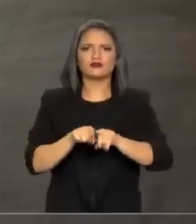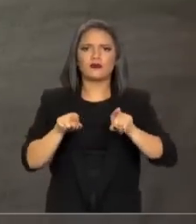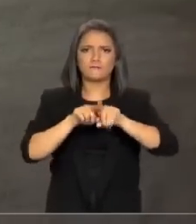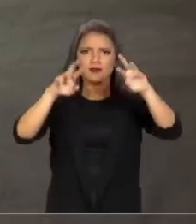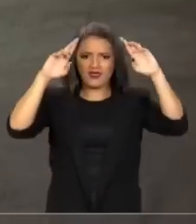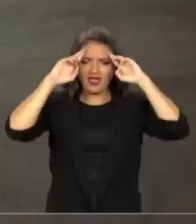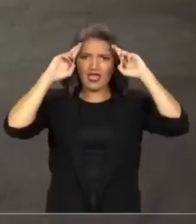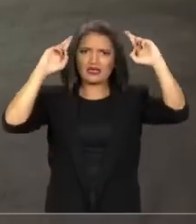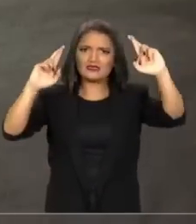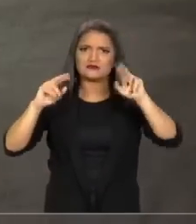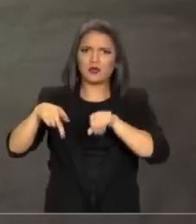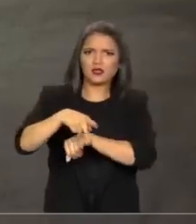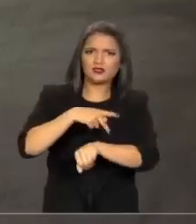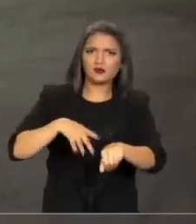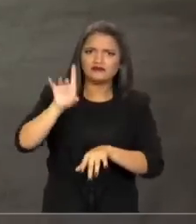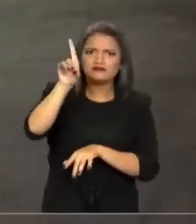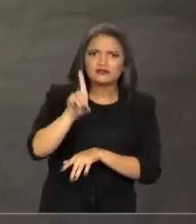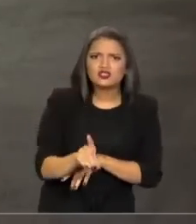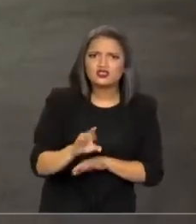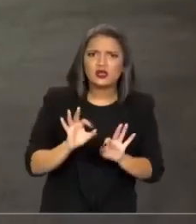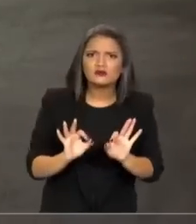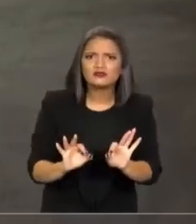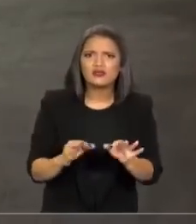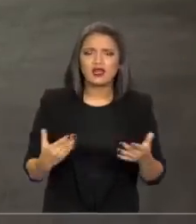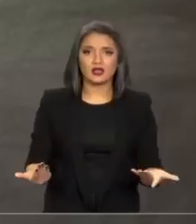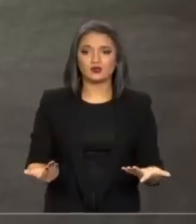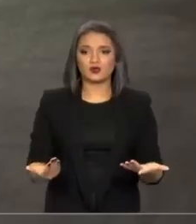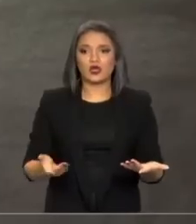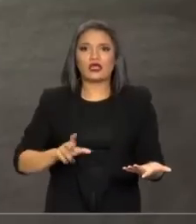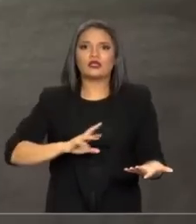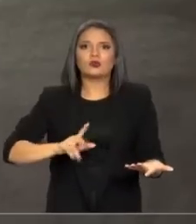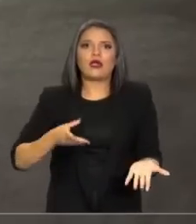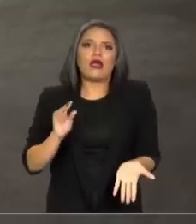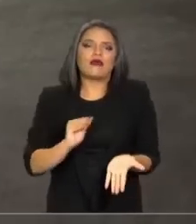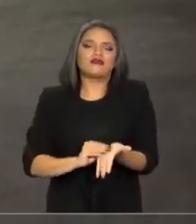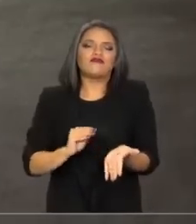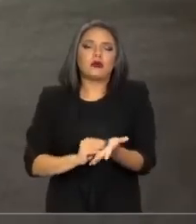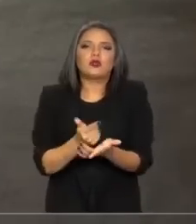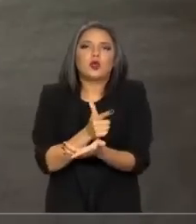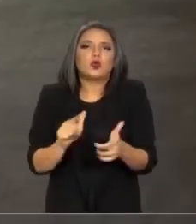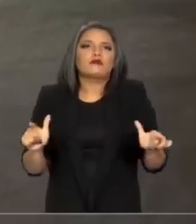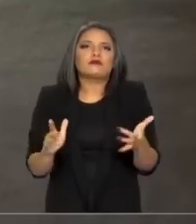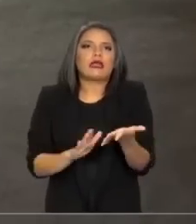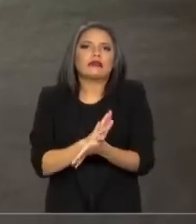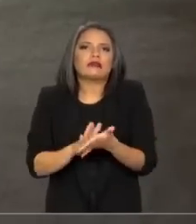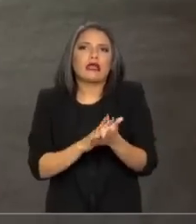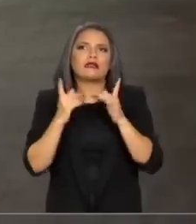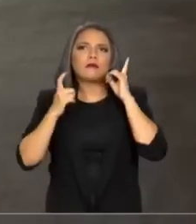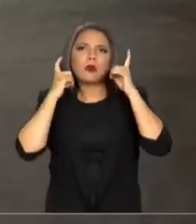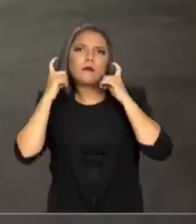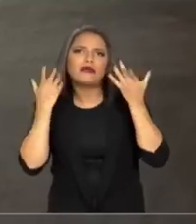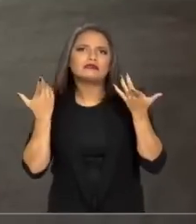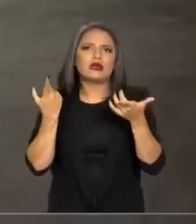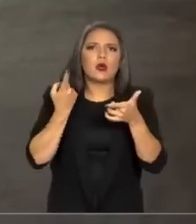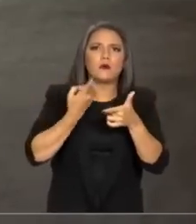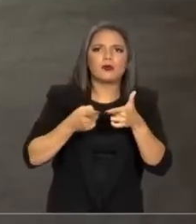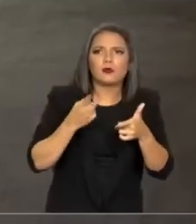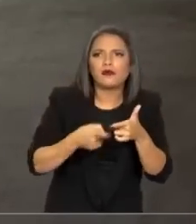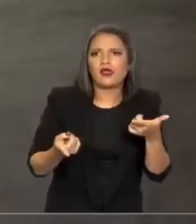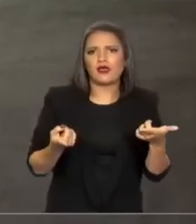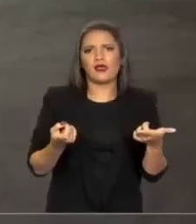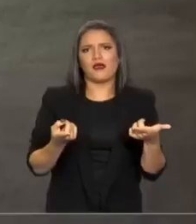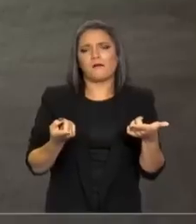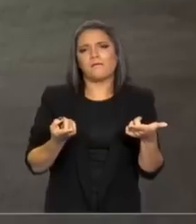ao estado de direito não significam ausência de turbulências ausência de embates ou mesmo